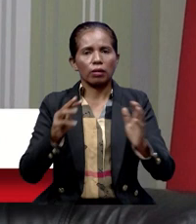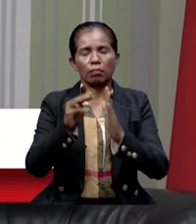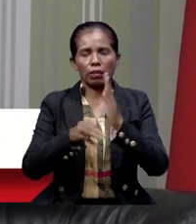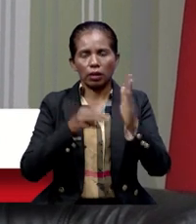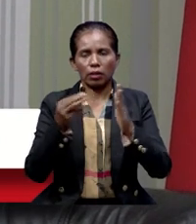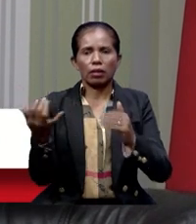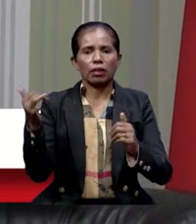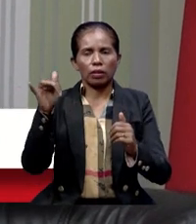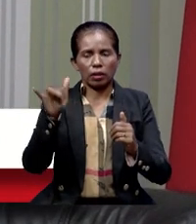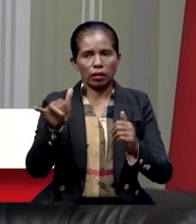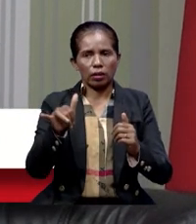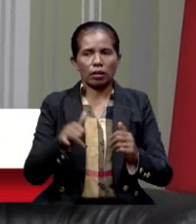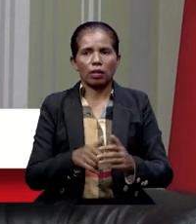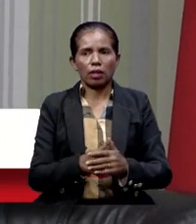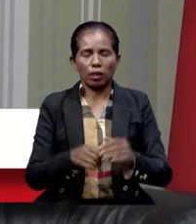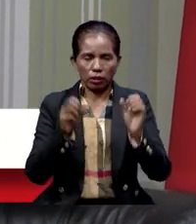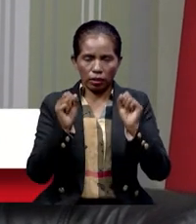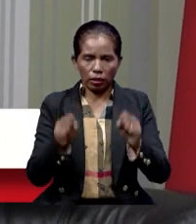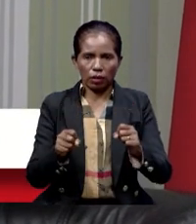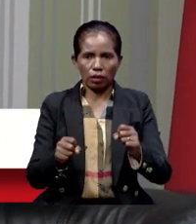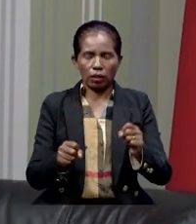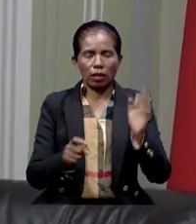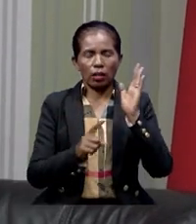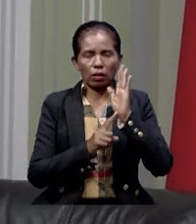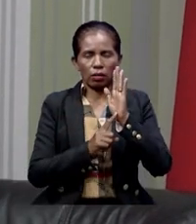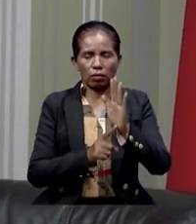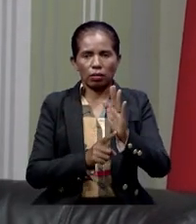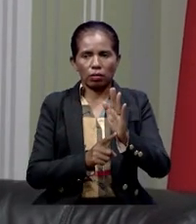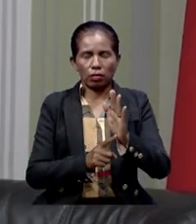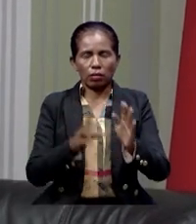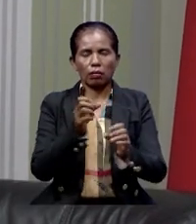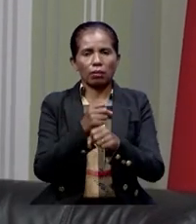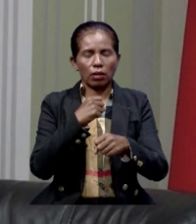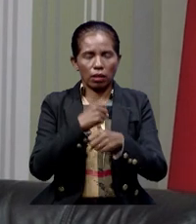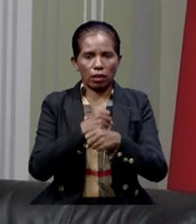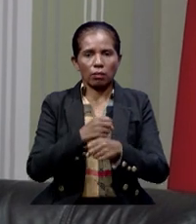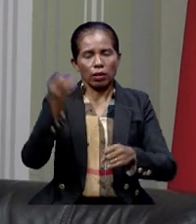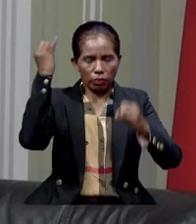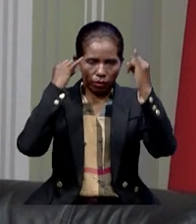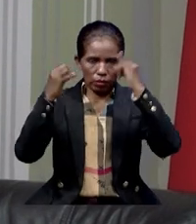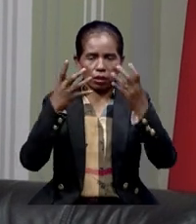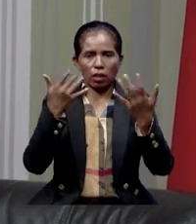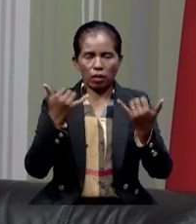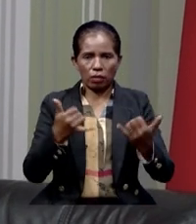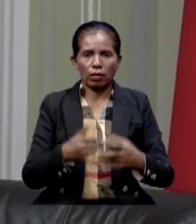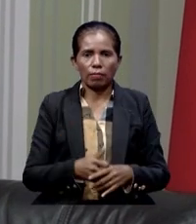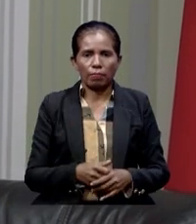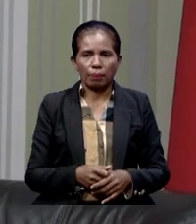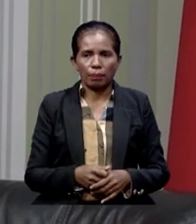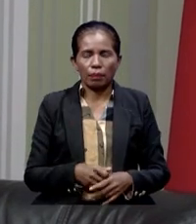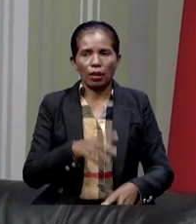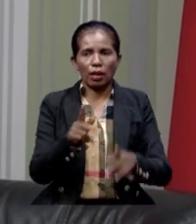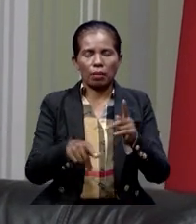convencionais maca sai produtor da informação. Agora, cidadão, né? É